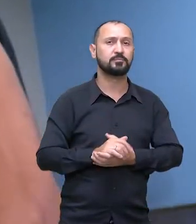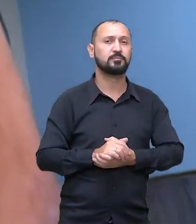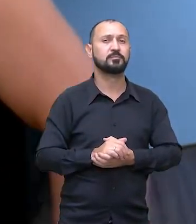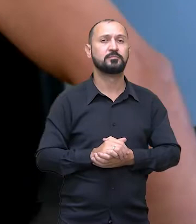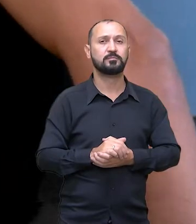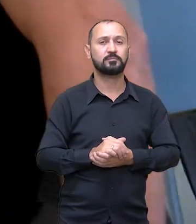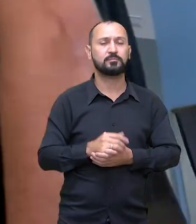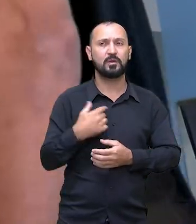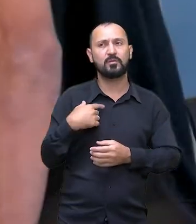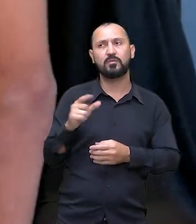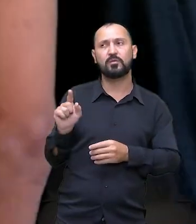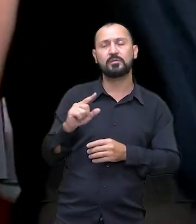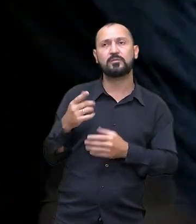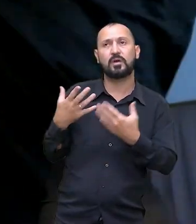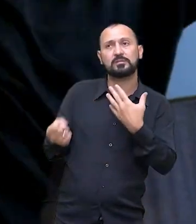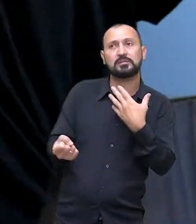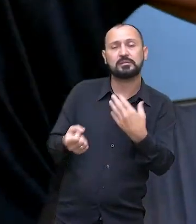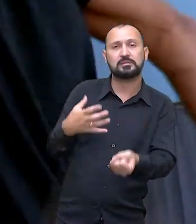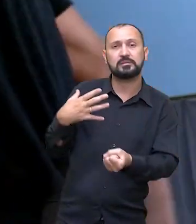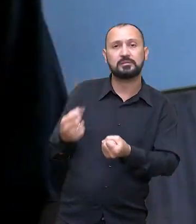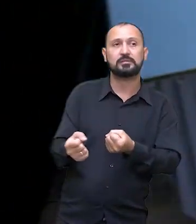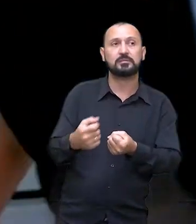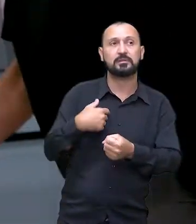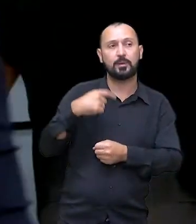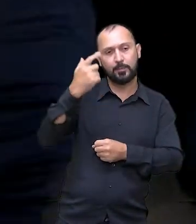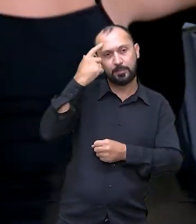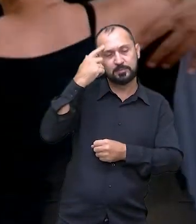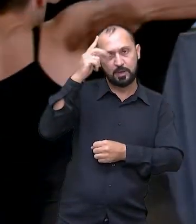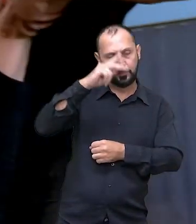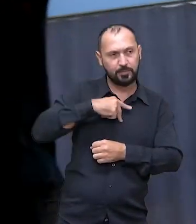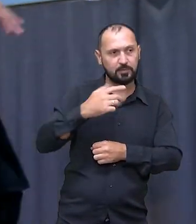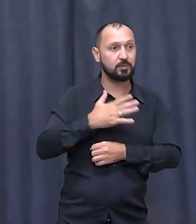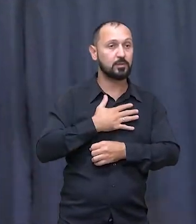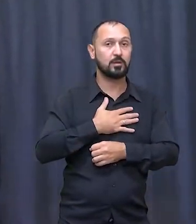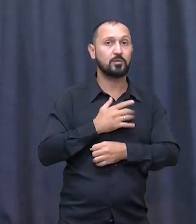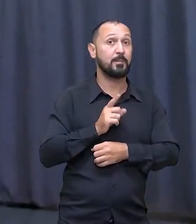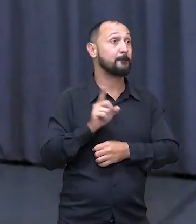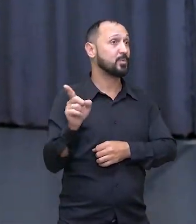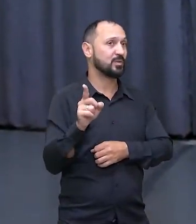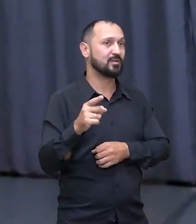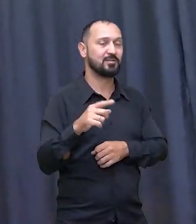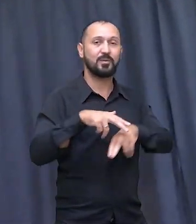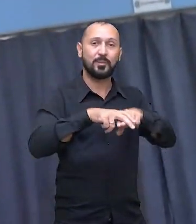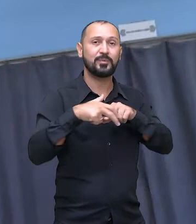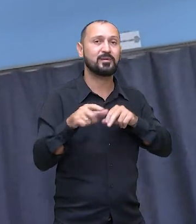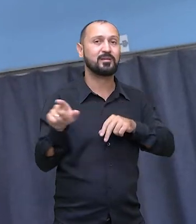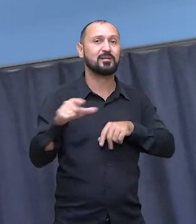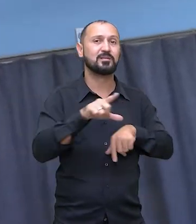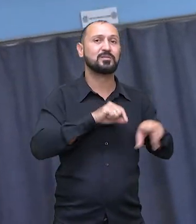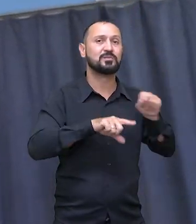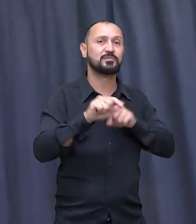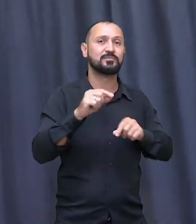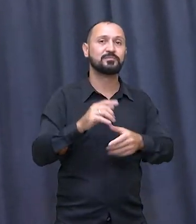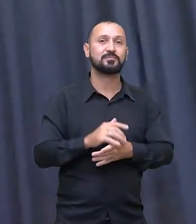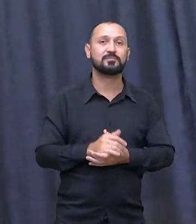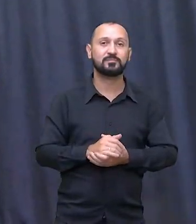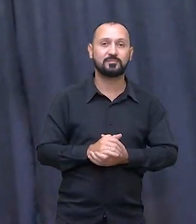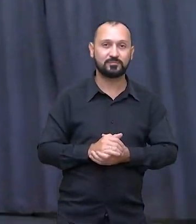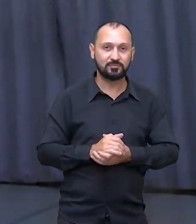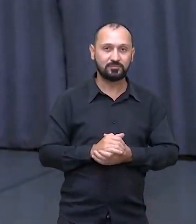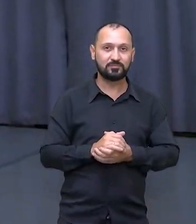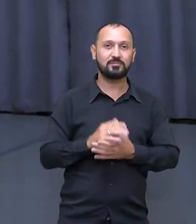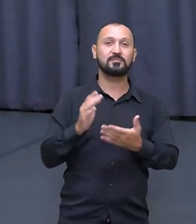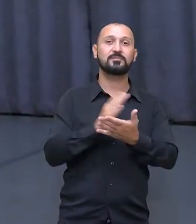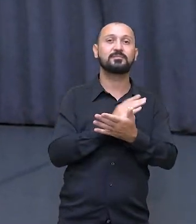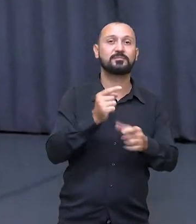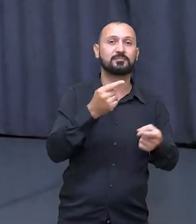você vai deixando. Não, vou fazer por ele mesmo, fazer. Aí você vai acreditando que é por você, e não, é pelo outro, entende? Pelo seu parceiro que escolheu coisas